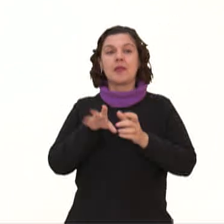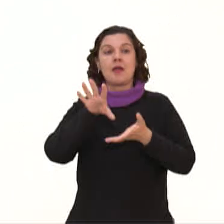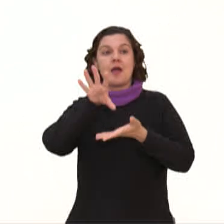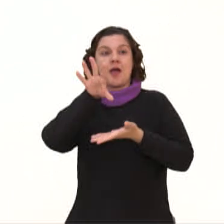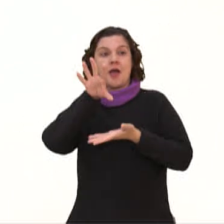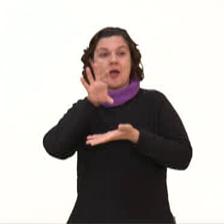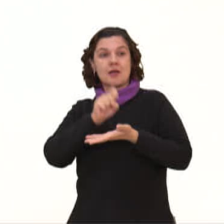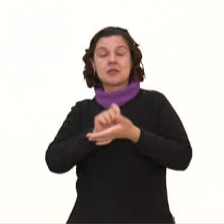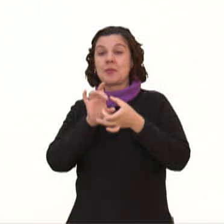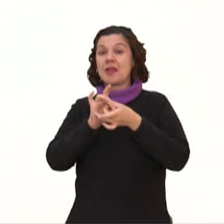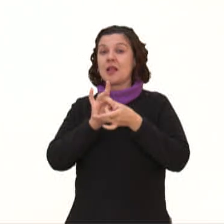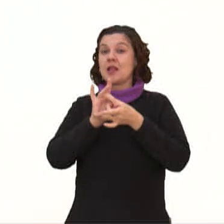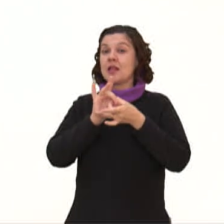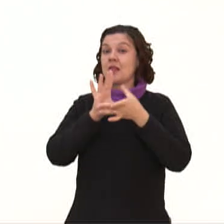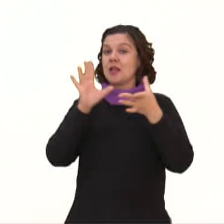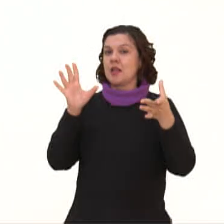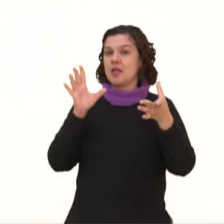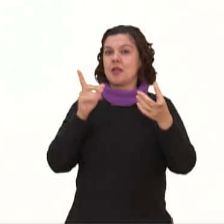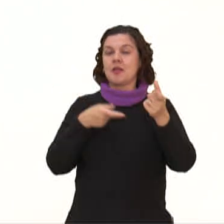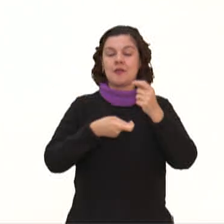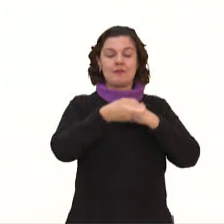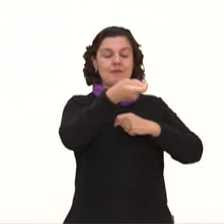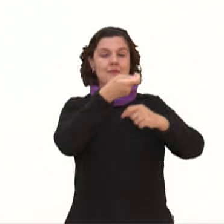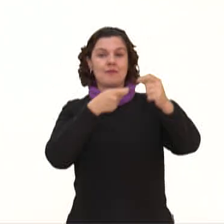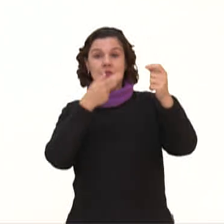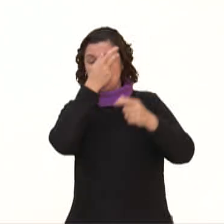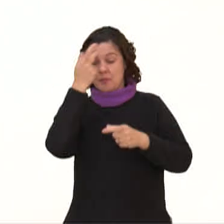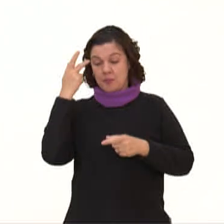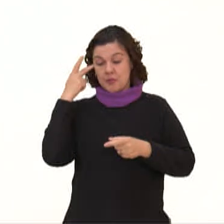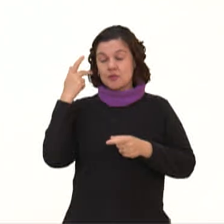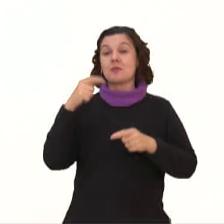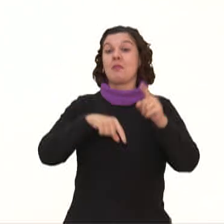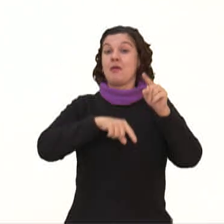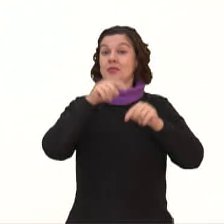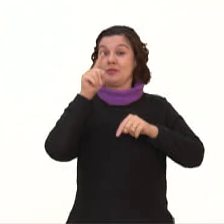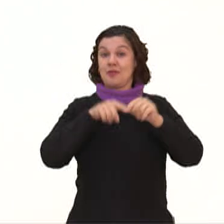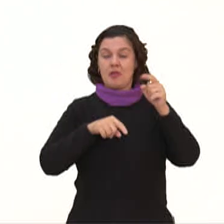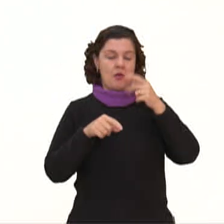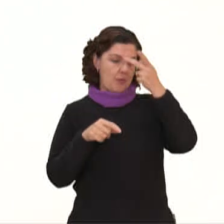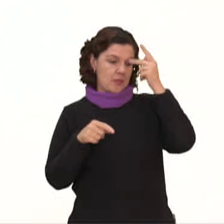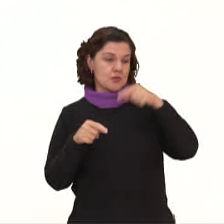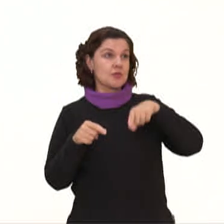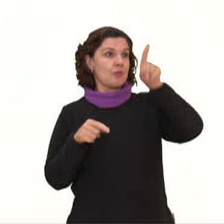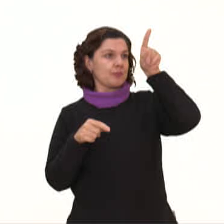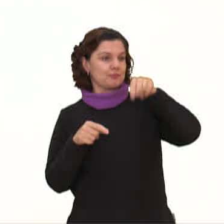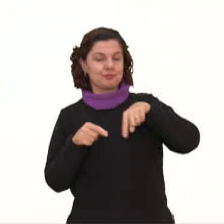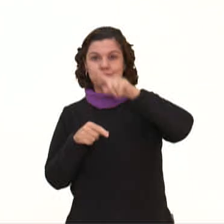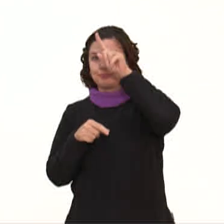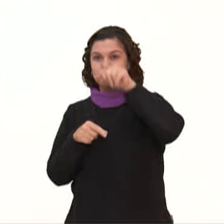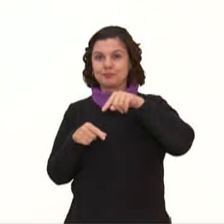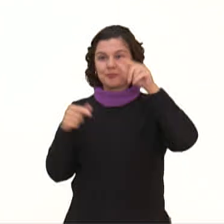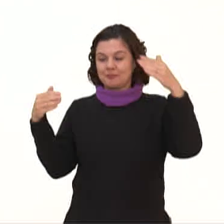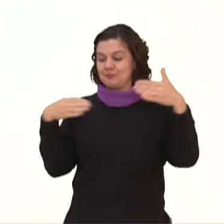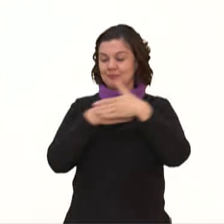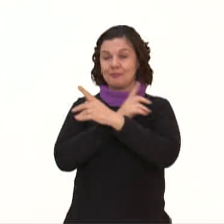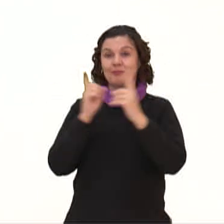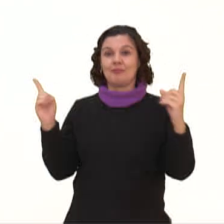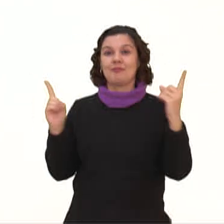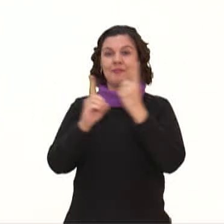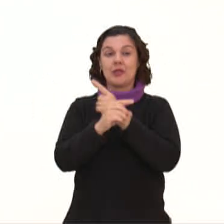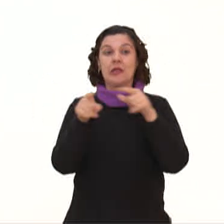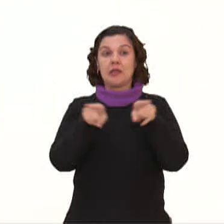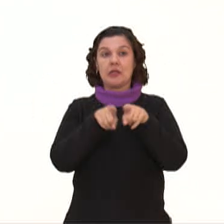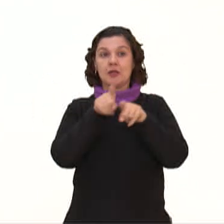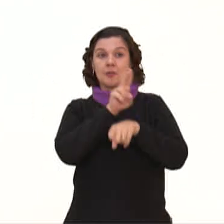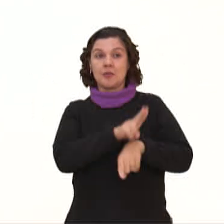a permissão para livre circulação de bens, mercadorias e pessoas, além de